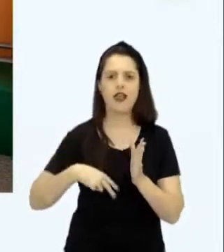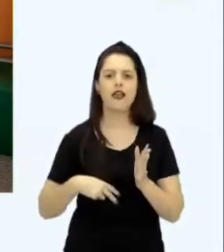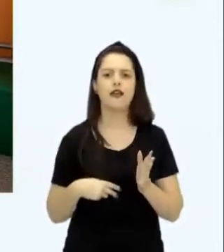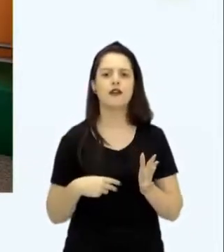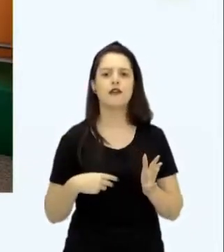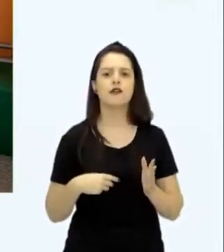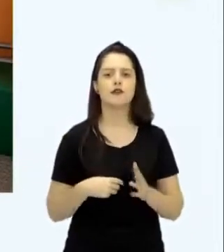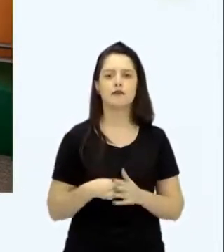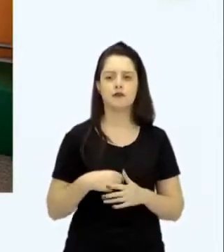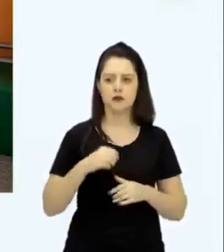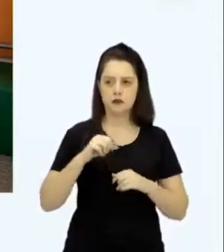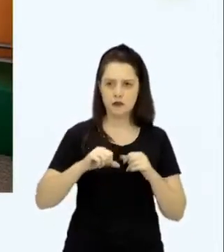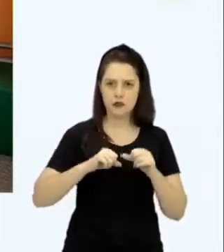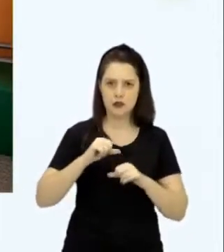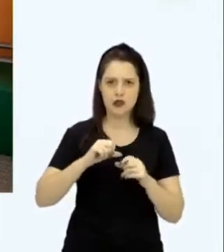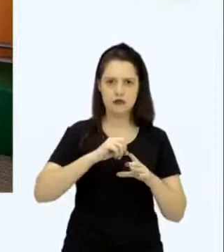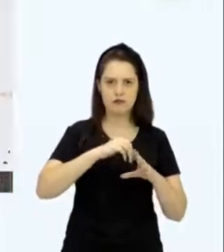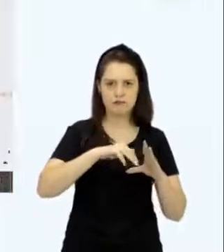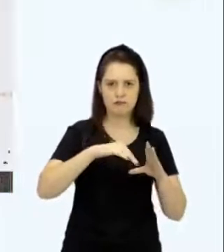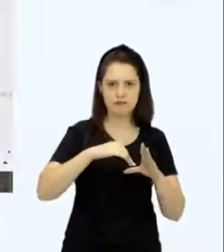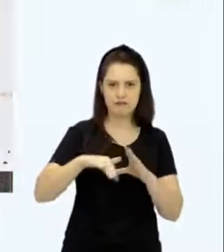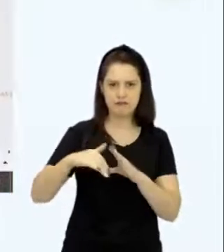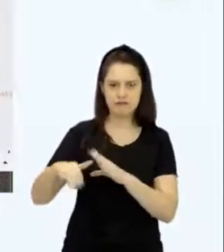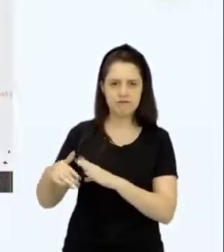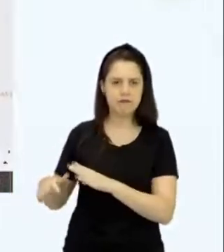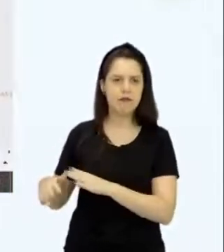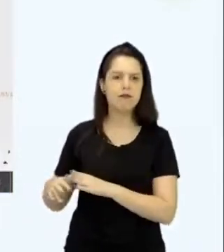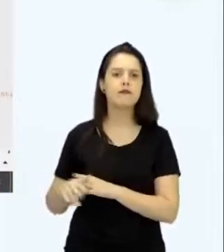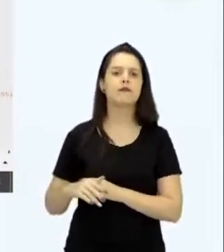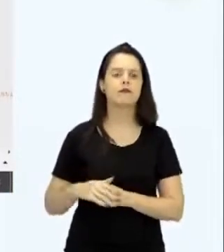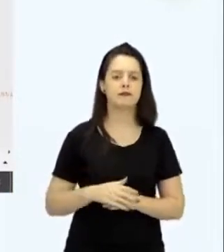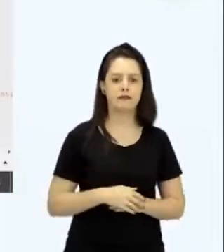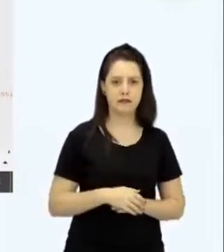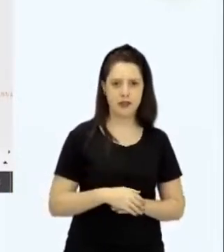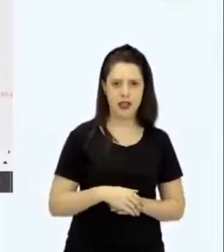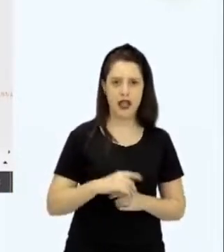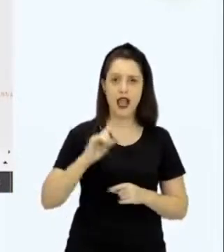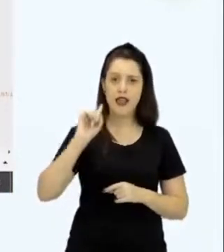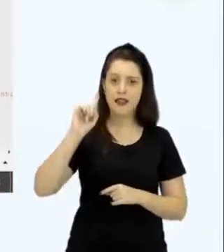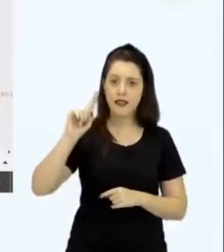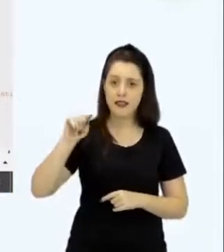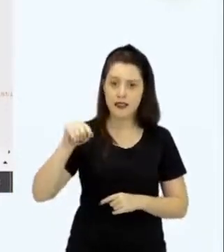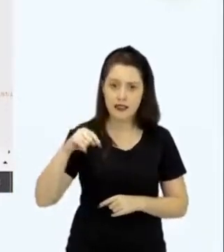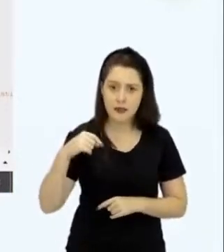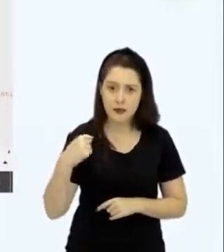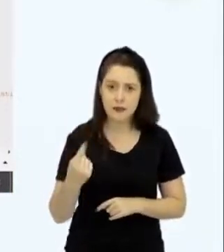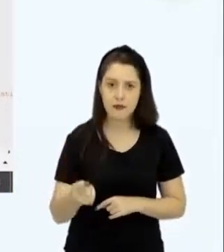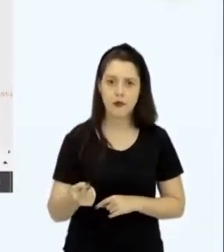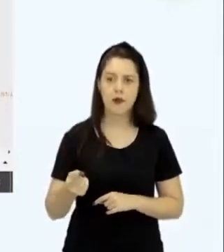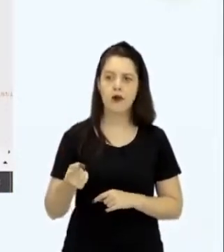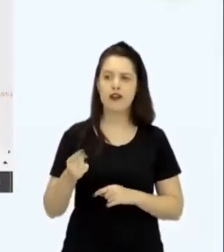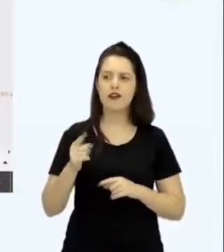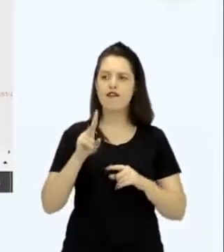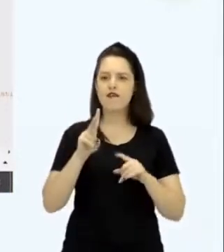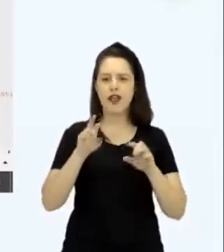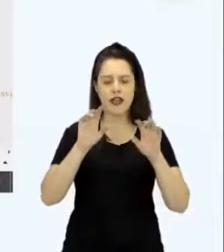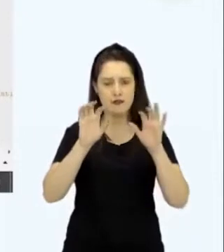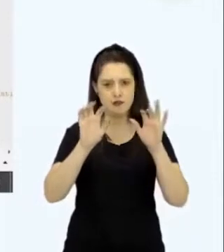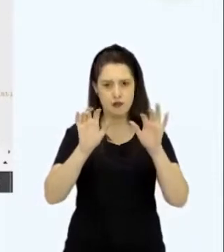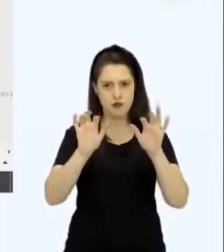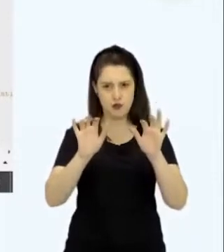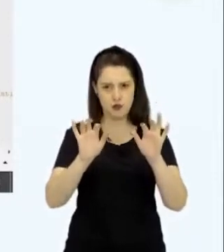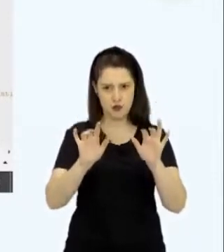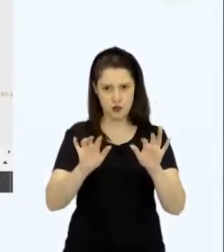estiver mandando, que o potenciômetro é o A1. Depois o nosso servo vai escrever, ele vai fazer o que está